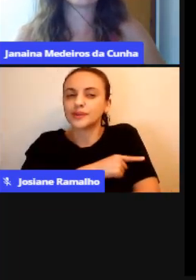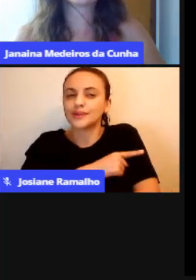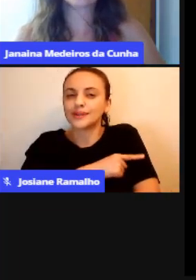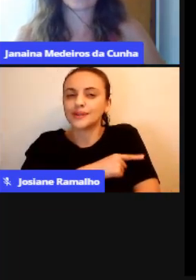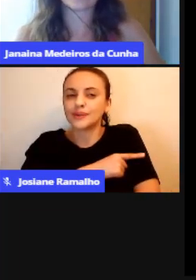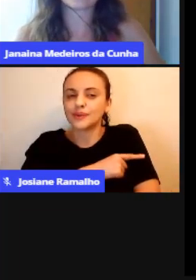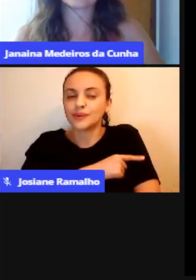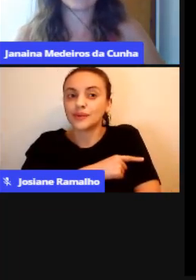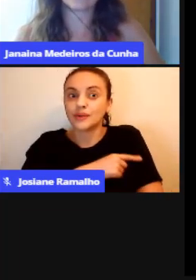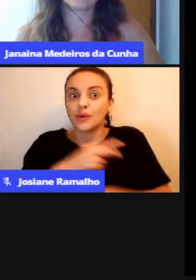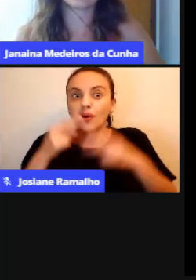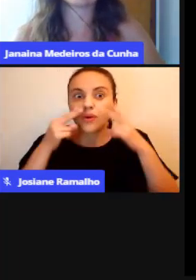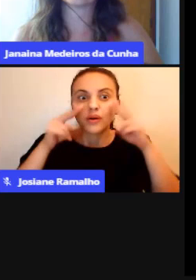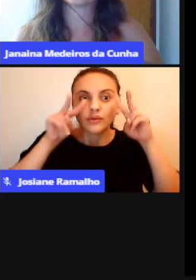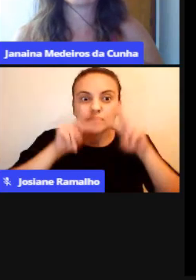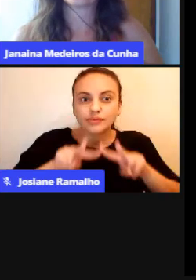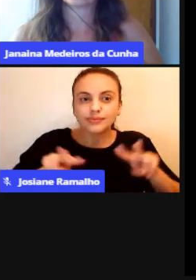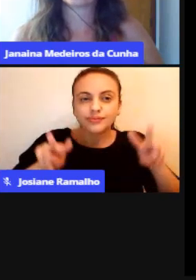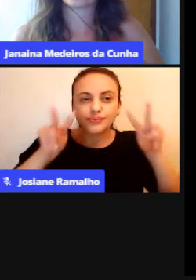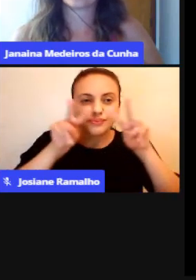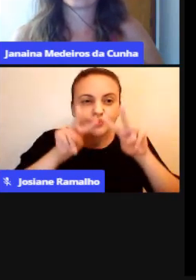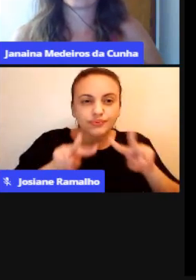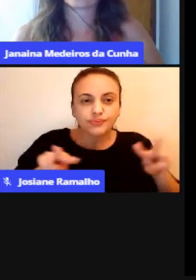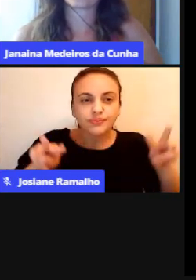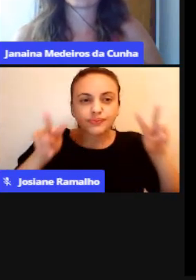eles são visuais, né? Eles são